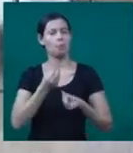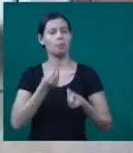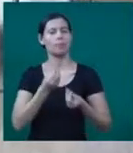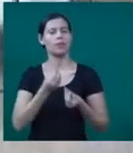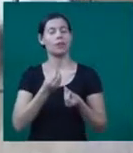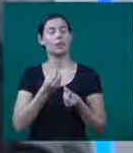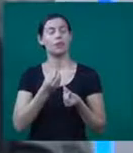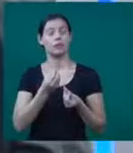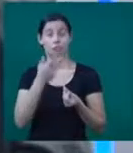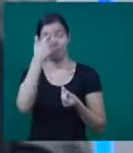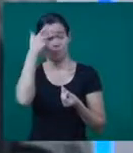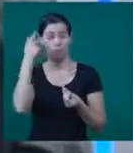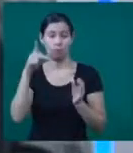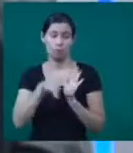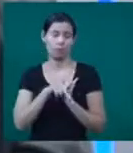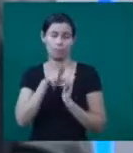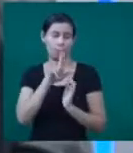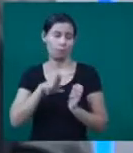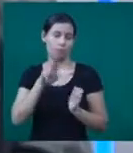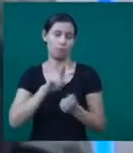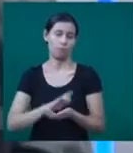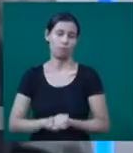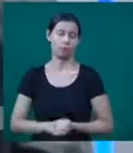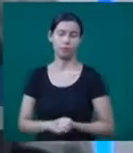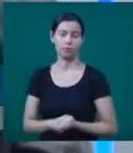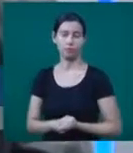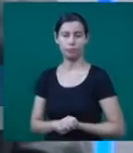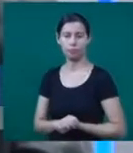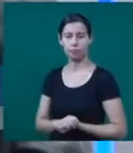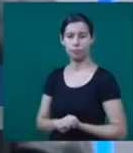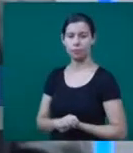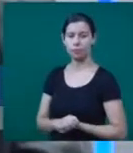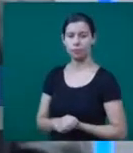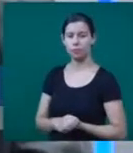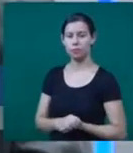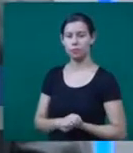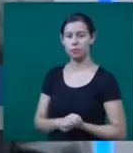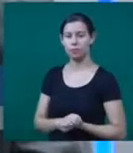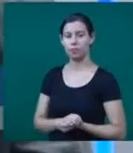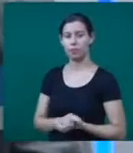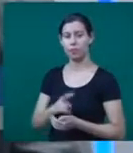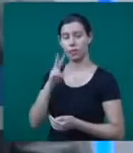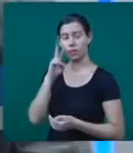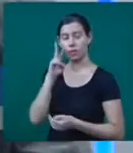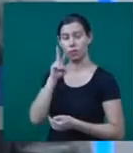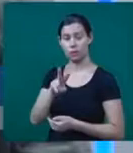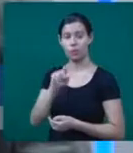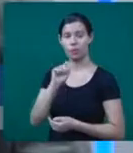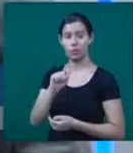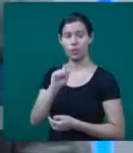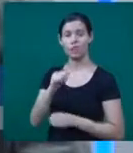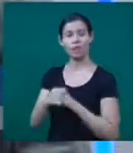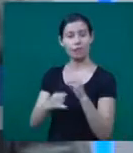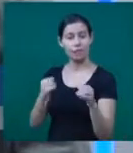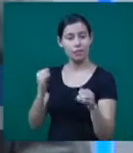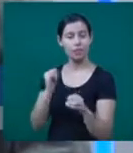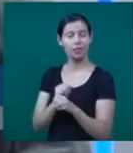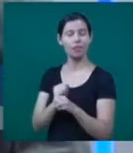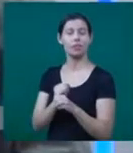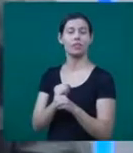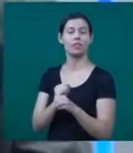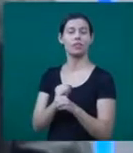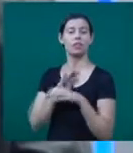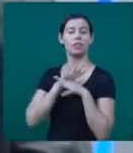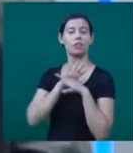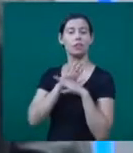aqui da nossa cidade? Bem, eu vejo a facilidade, a integração que a internet possibilita, né,